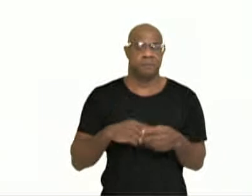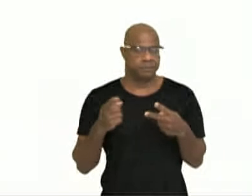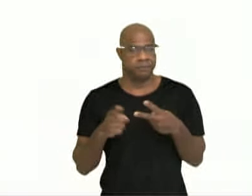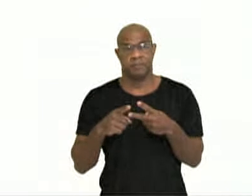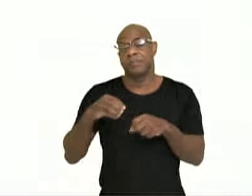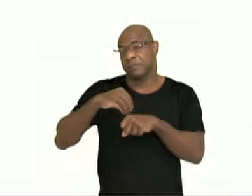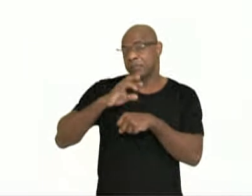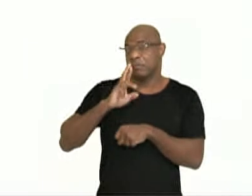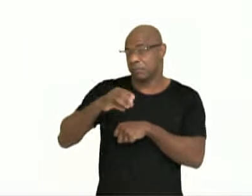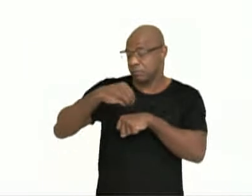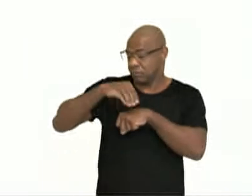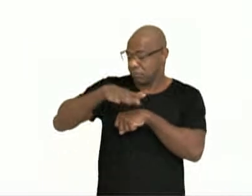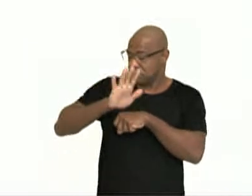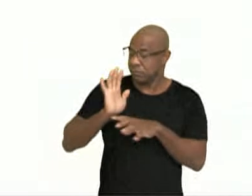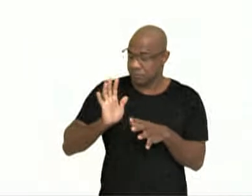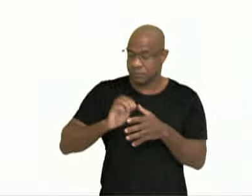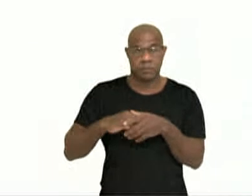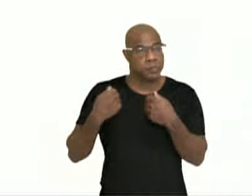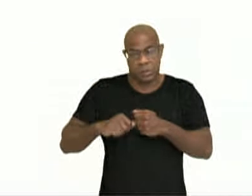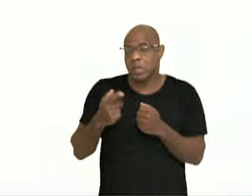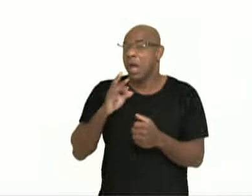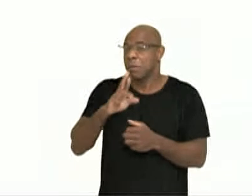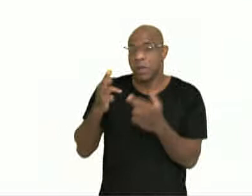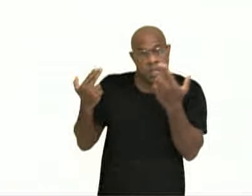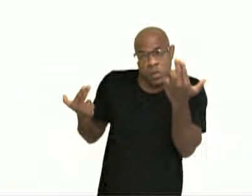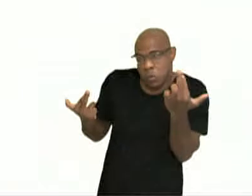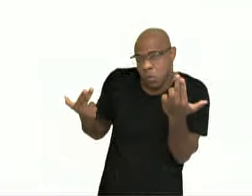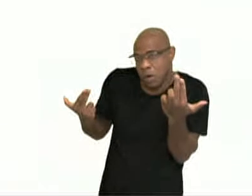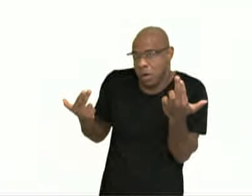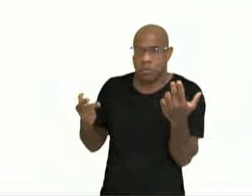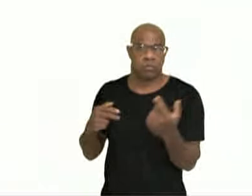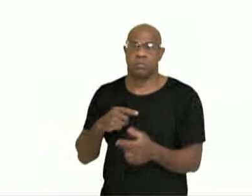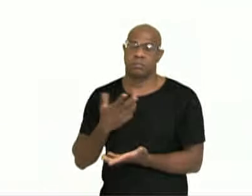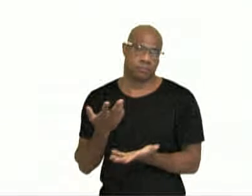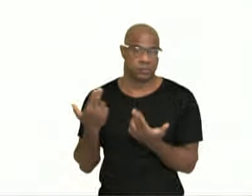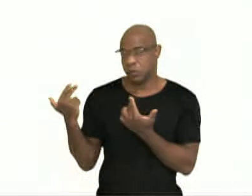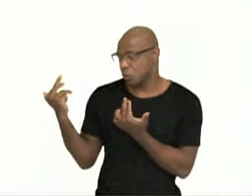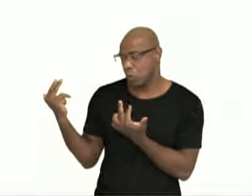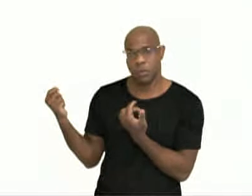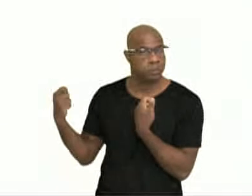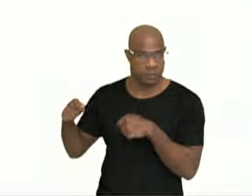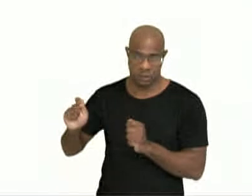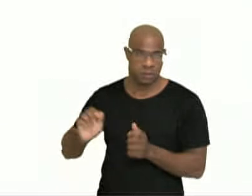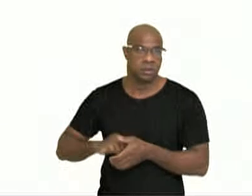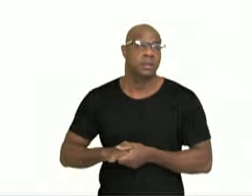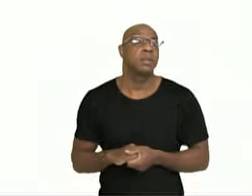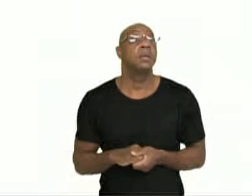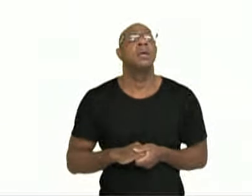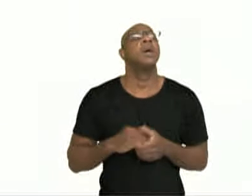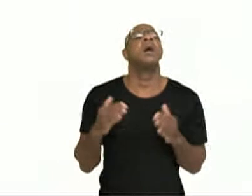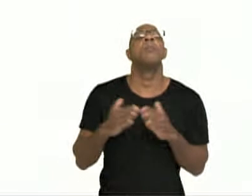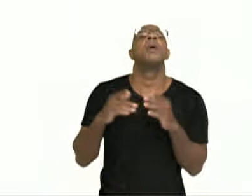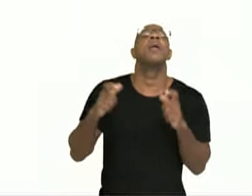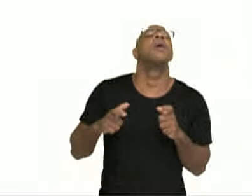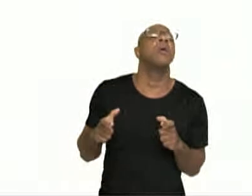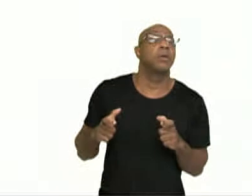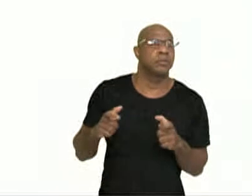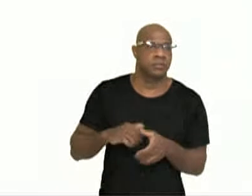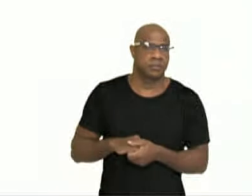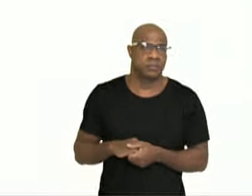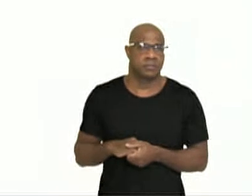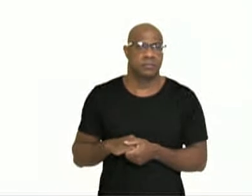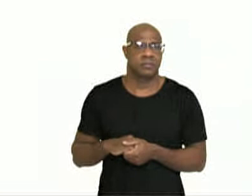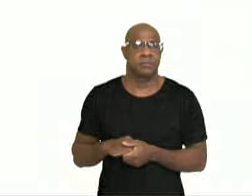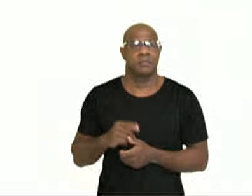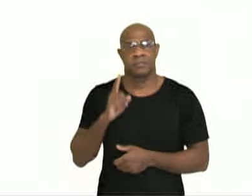de resposta. A tua resposta não precisa estar exatamente igual à minha, tá? E onde que ela mora? Ela mora em Connecticut,